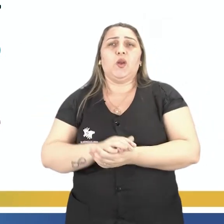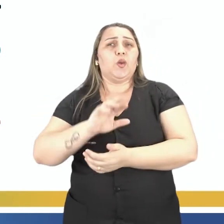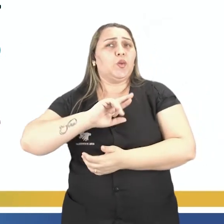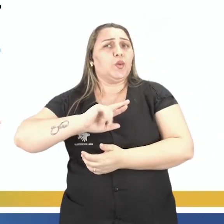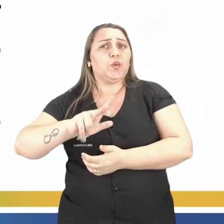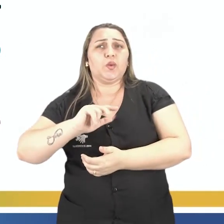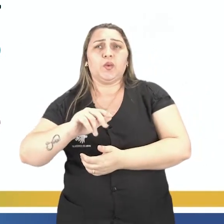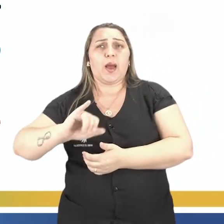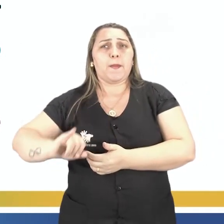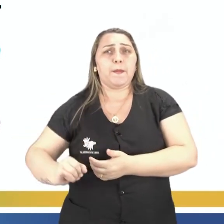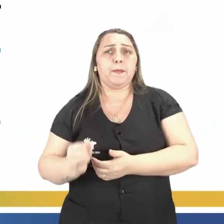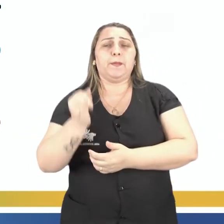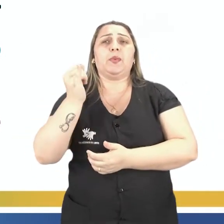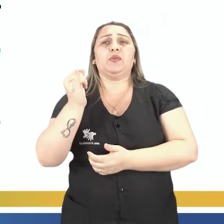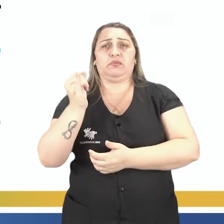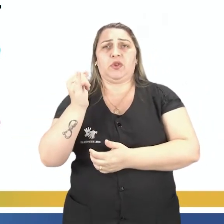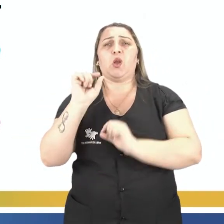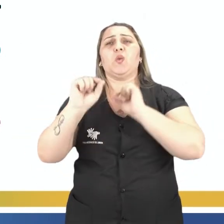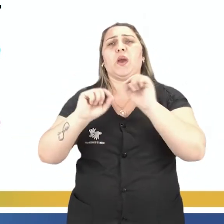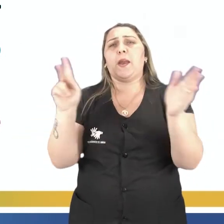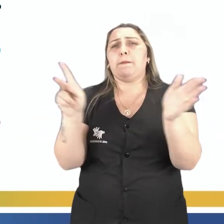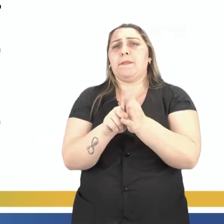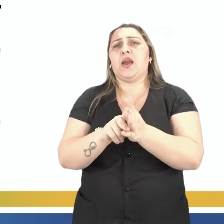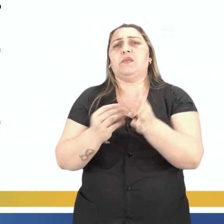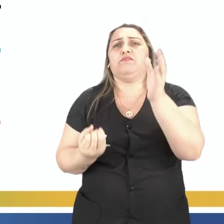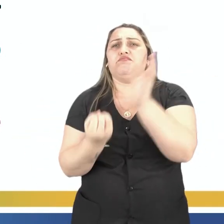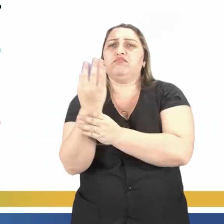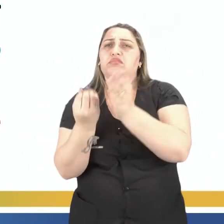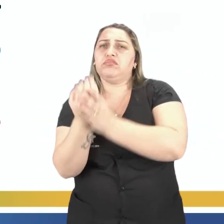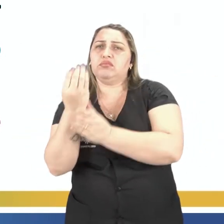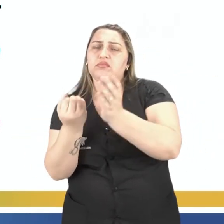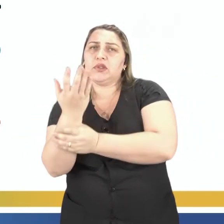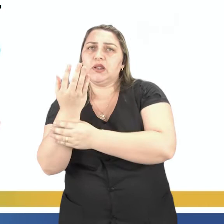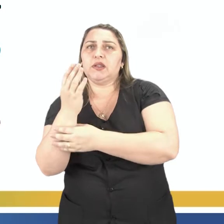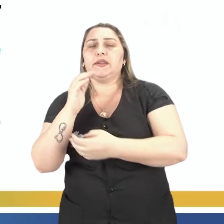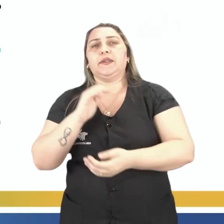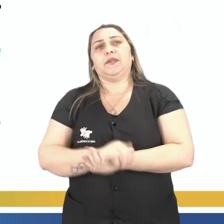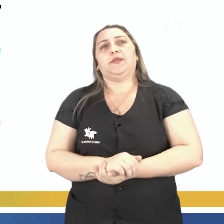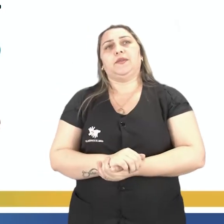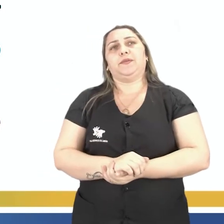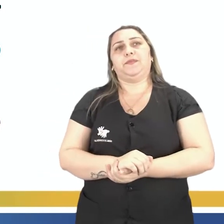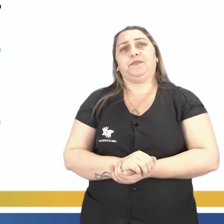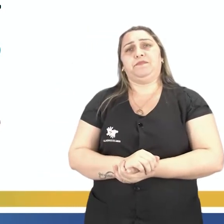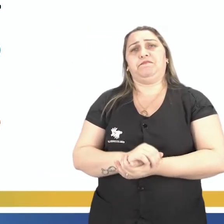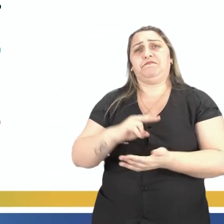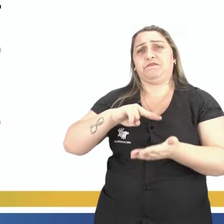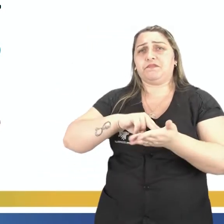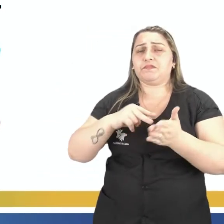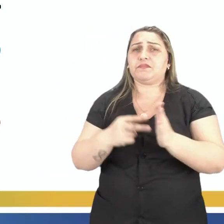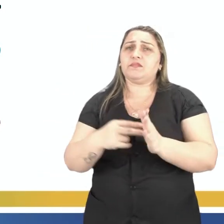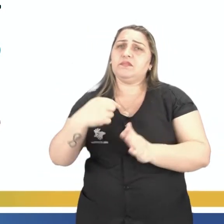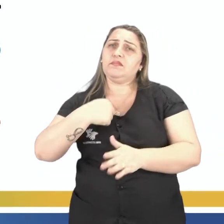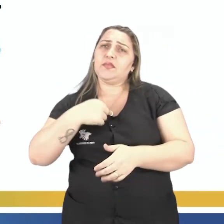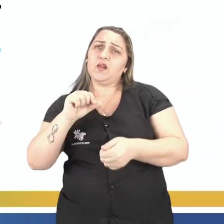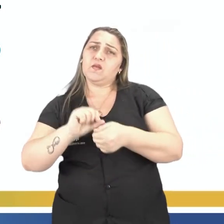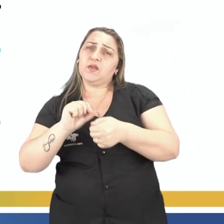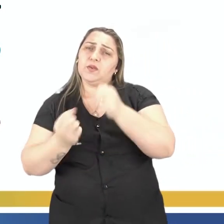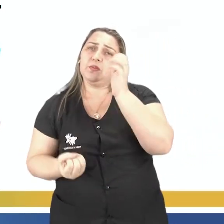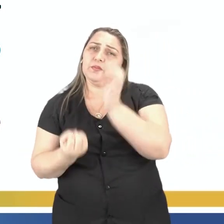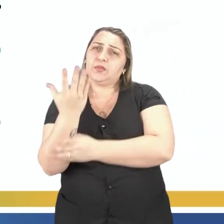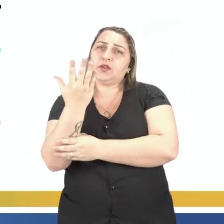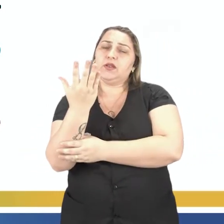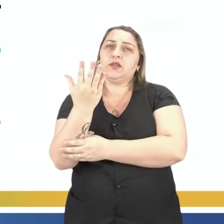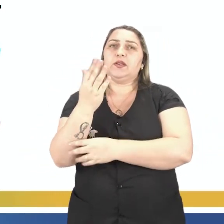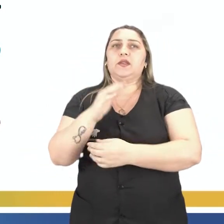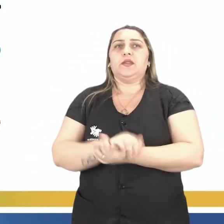se apropria do que ele mesmo produz. Então, isso significa que quando eu faço uma produção, quando eu